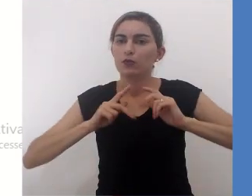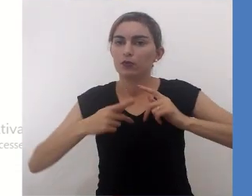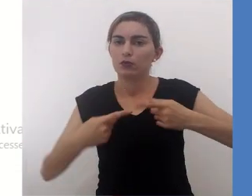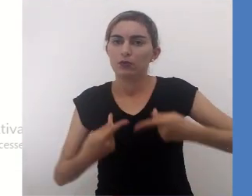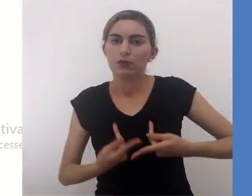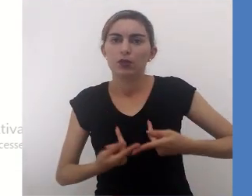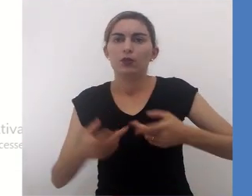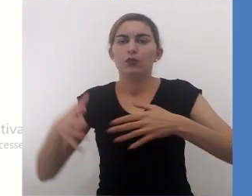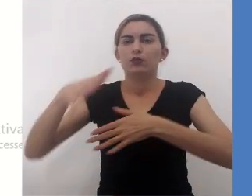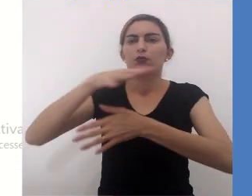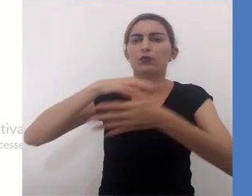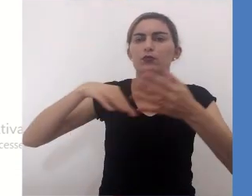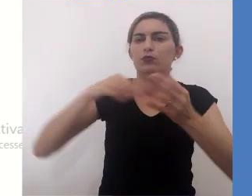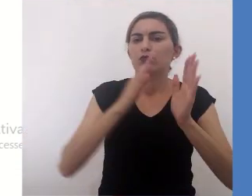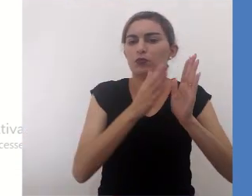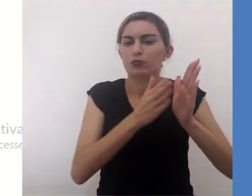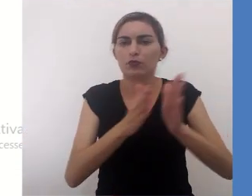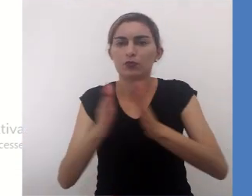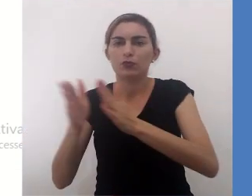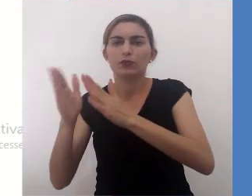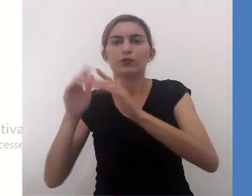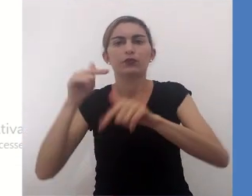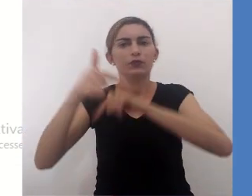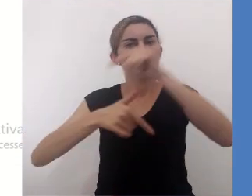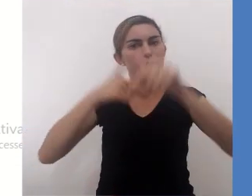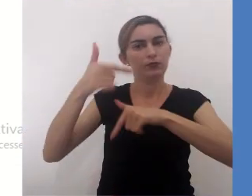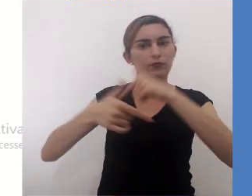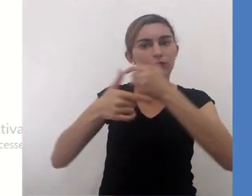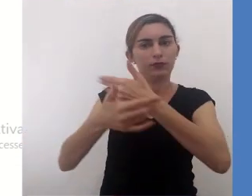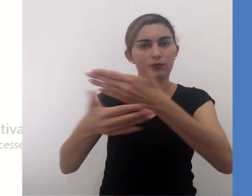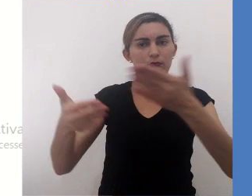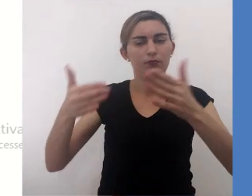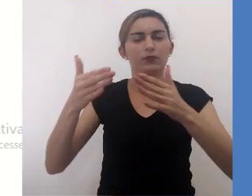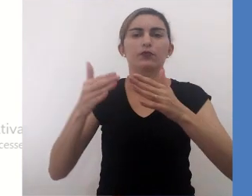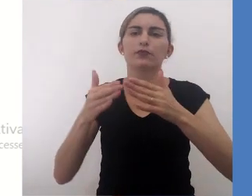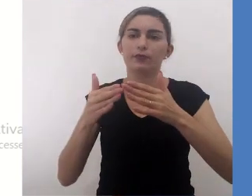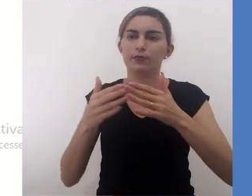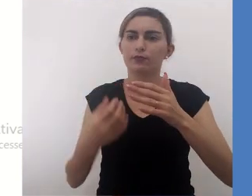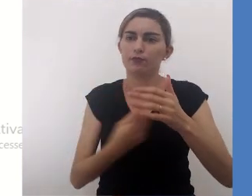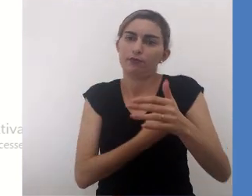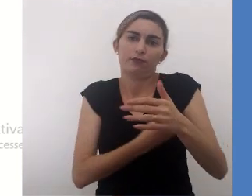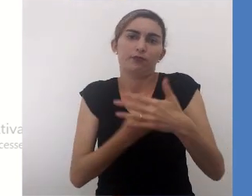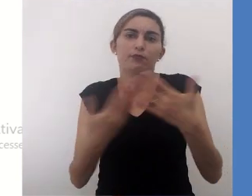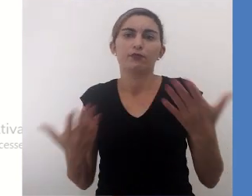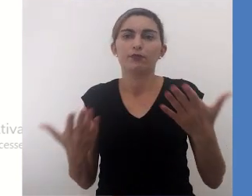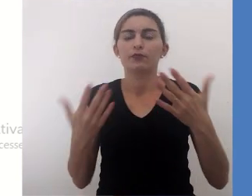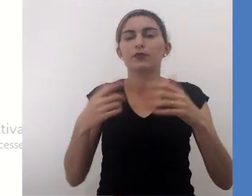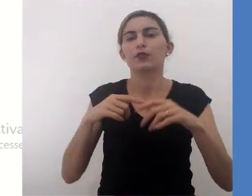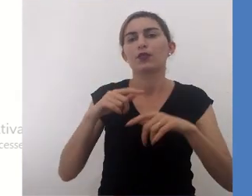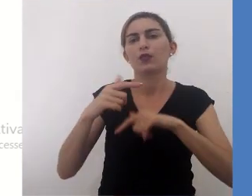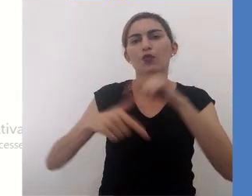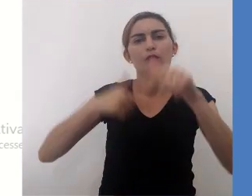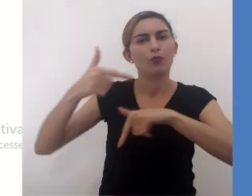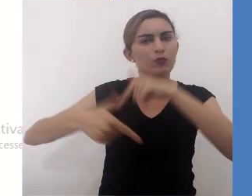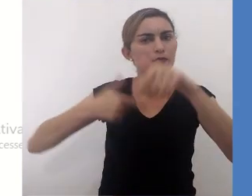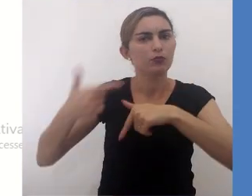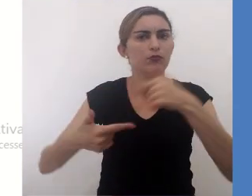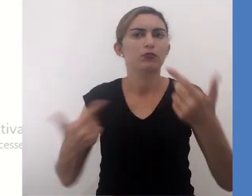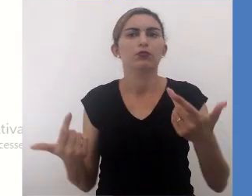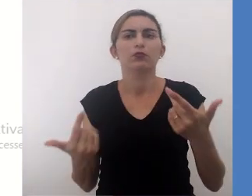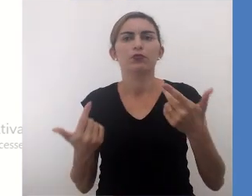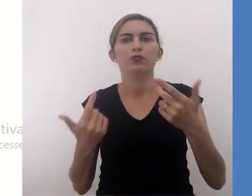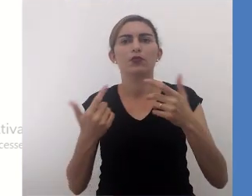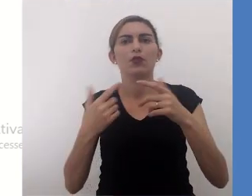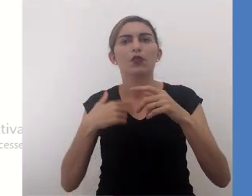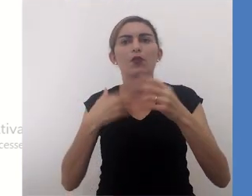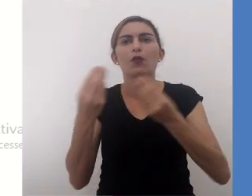se organizam para produzir as condições materiais de sua existência, os modos de produção, que